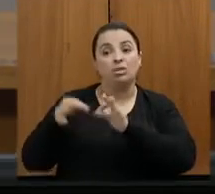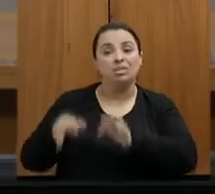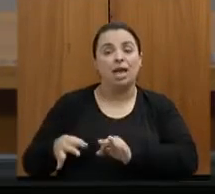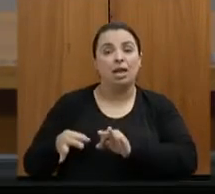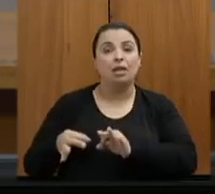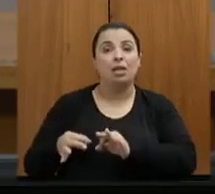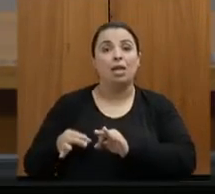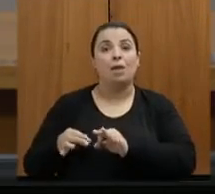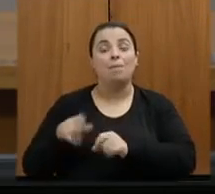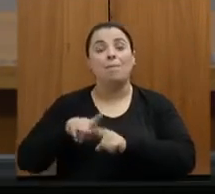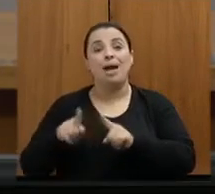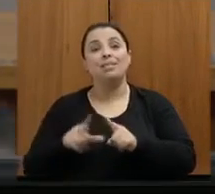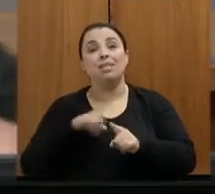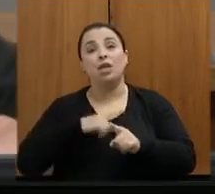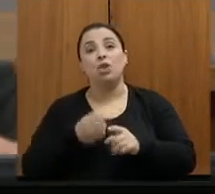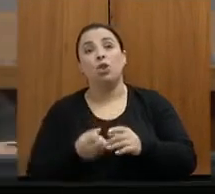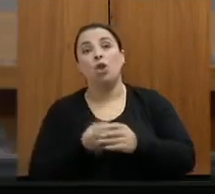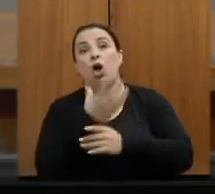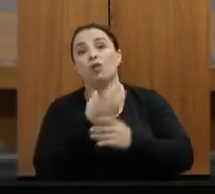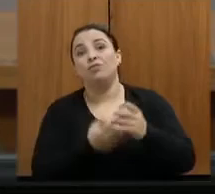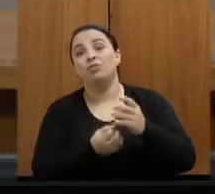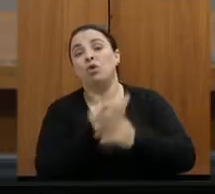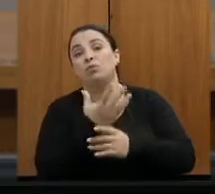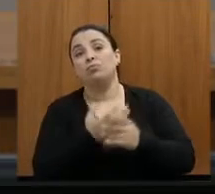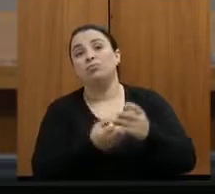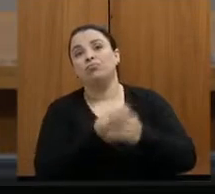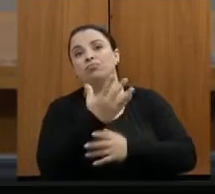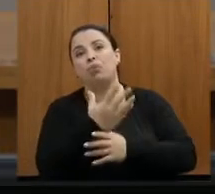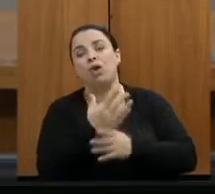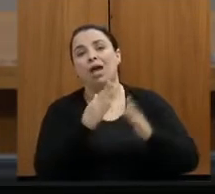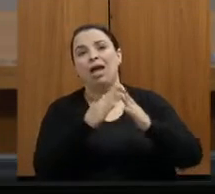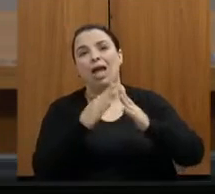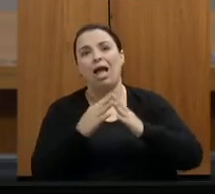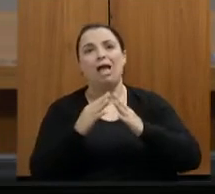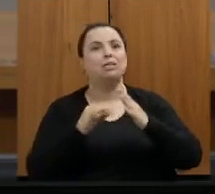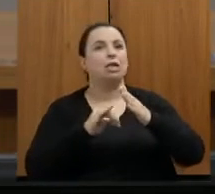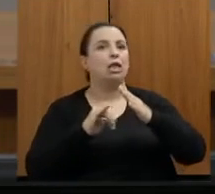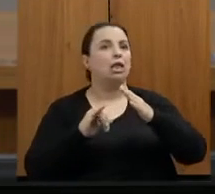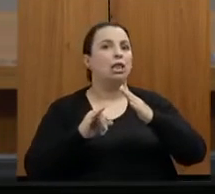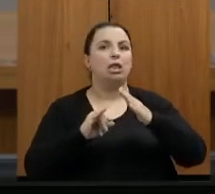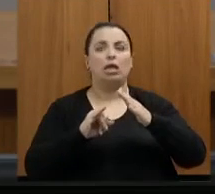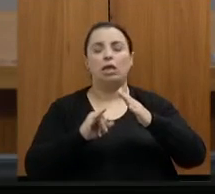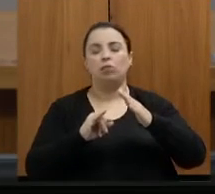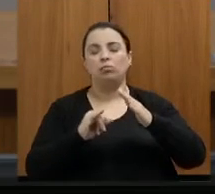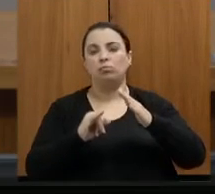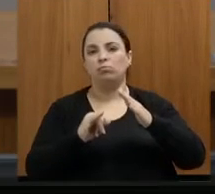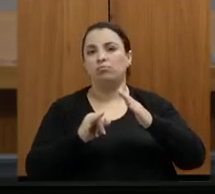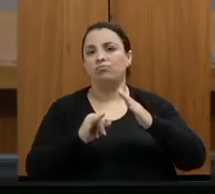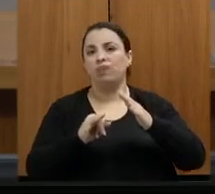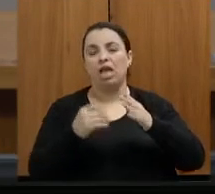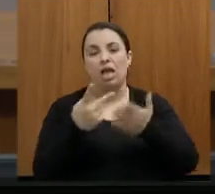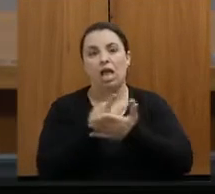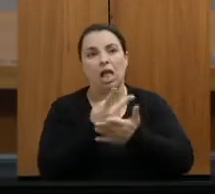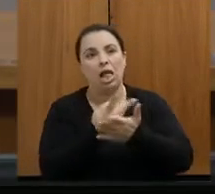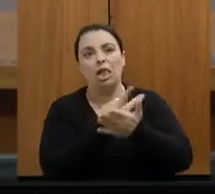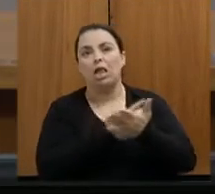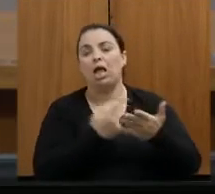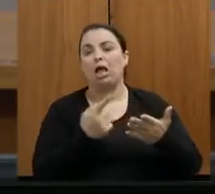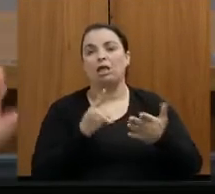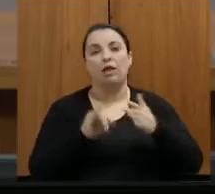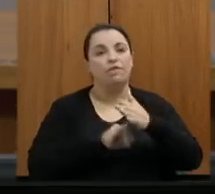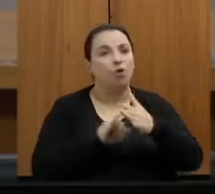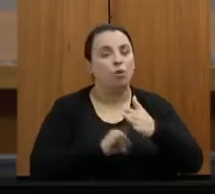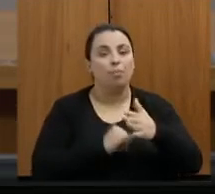vazamento e corrigir para que aqueles que já foram feitos de modo irregular passam a ser regularizados. E, claro, tem o